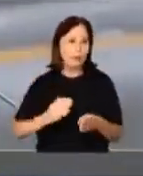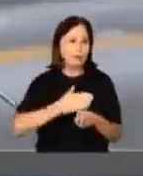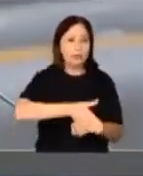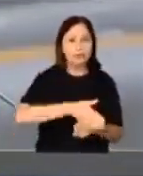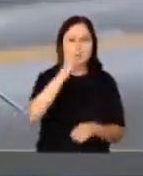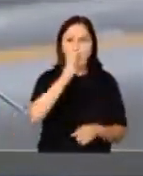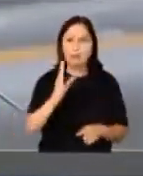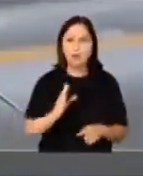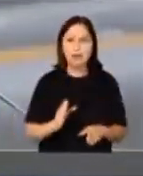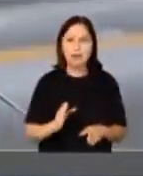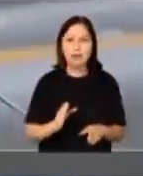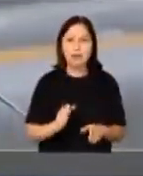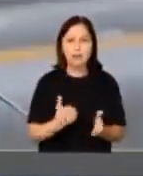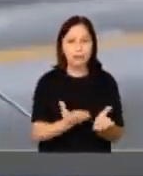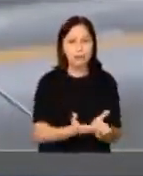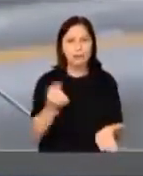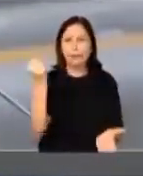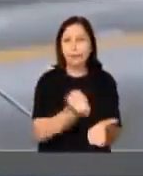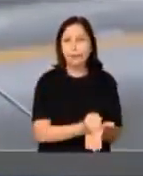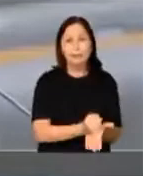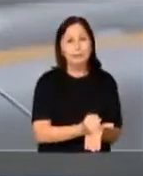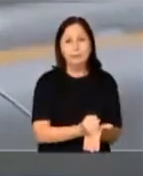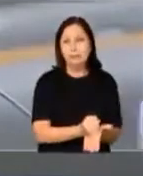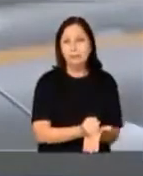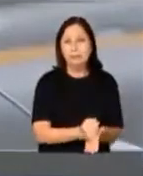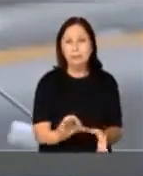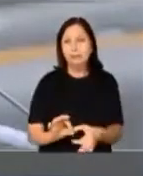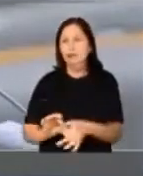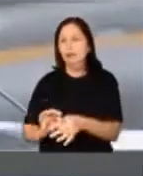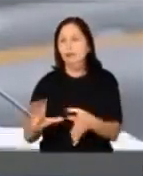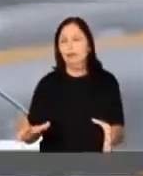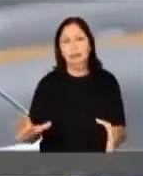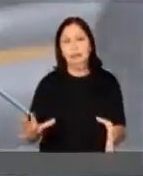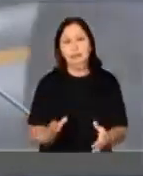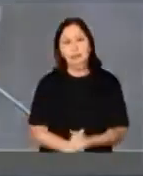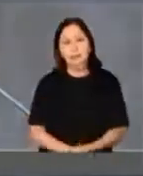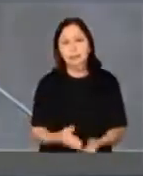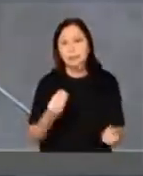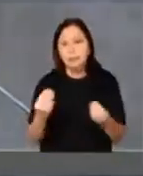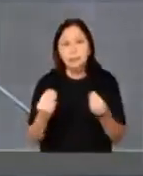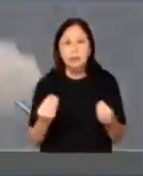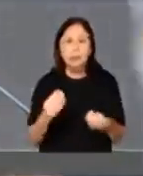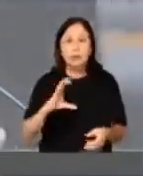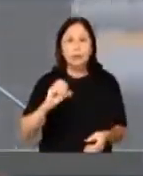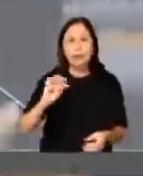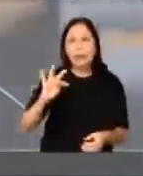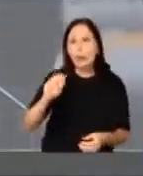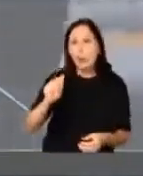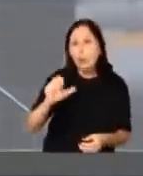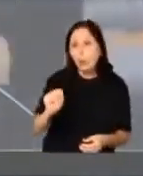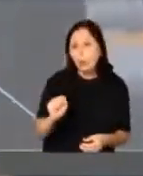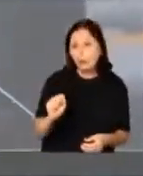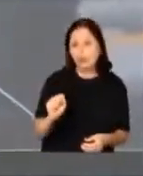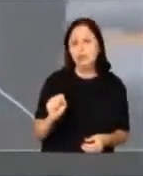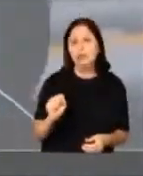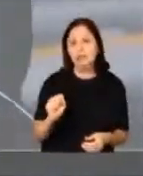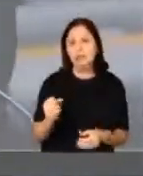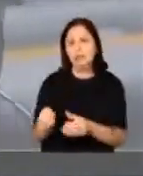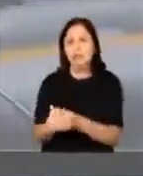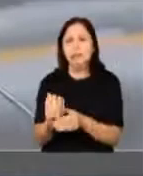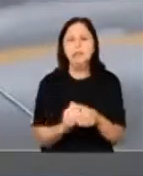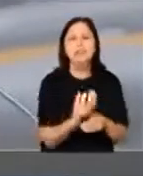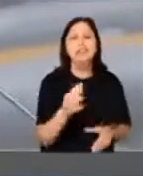sem nenhuma responsabilidade abrindo as cotas de trigo para importação sem nenhuma